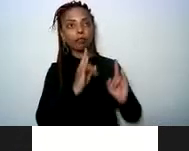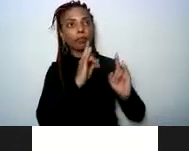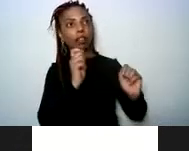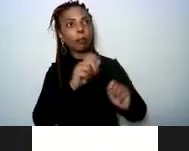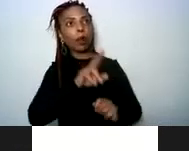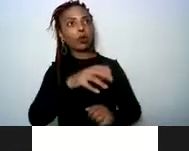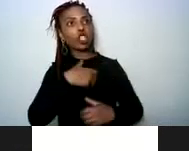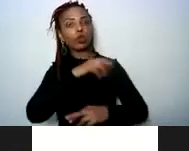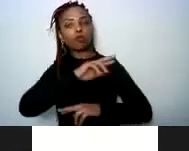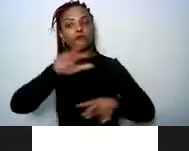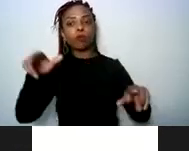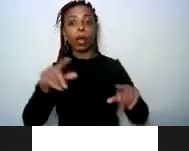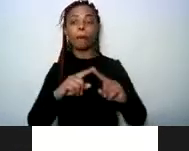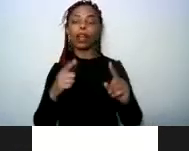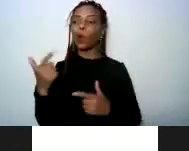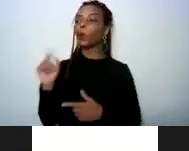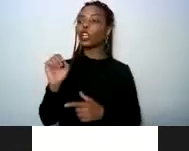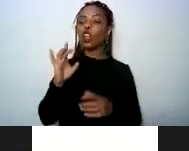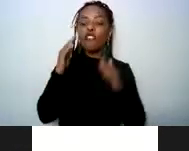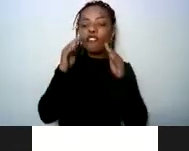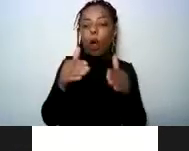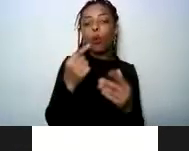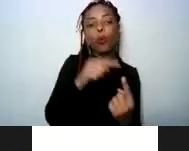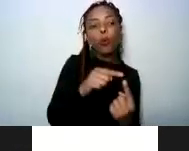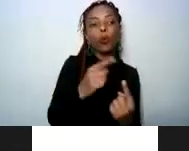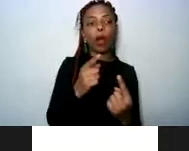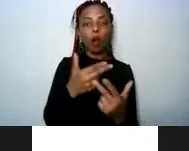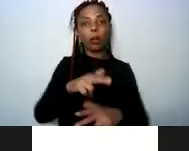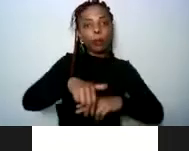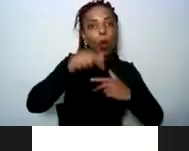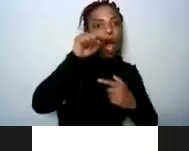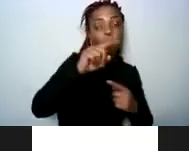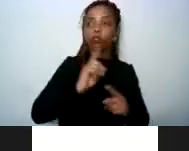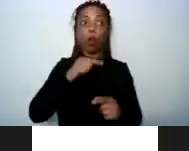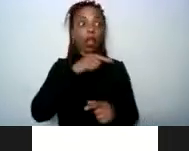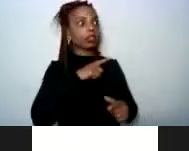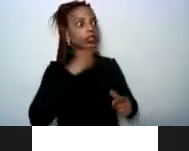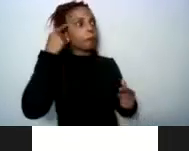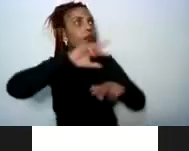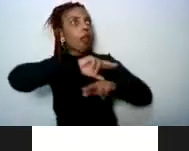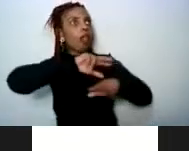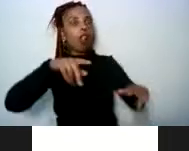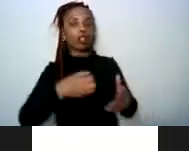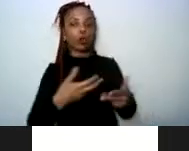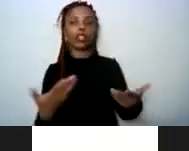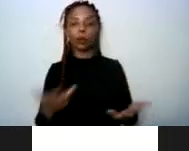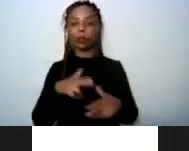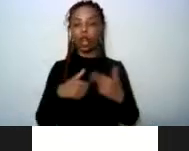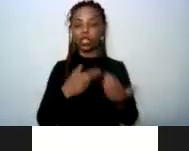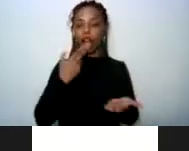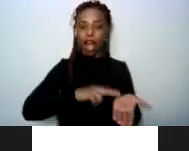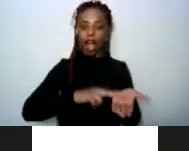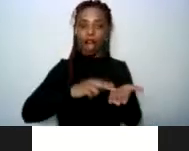mais em um aspecto ou em outro talvez tenha a ver com as cartas patrimoniais e o entendimento do que seria um